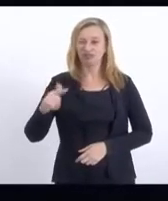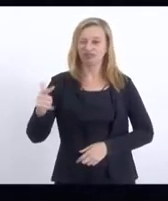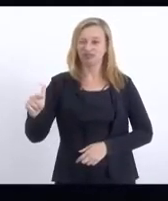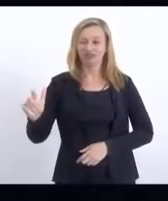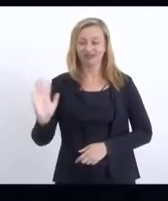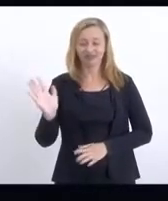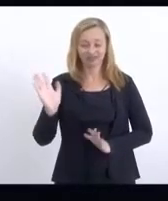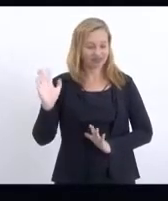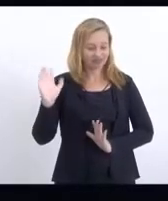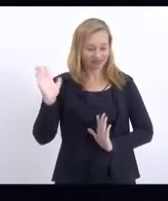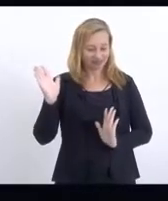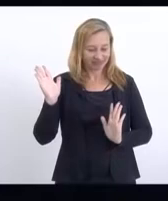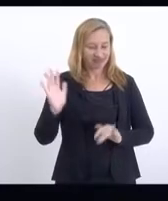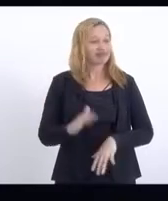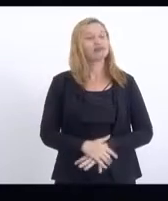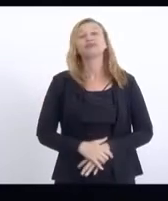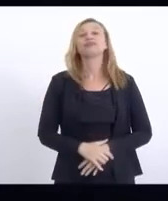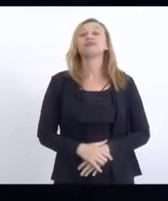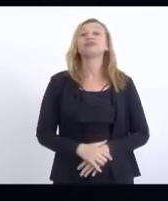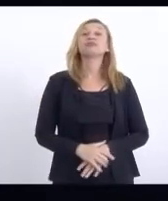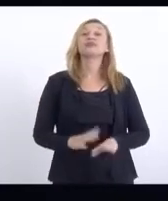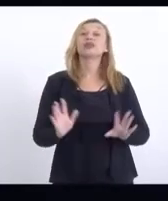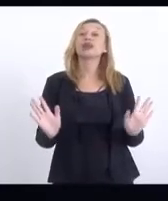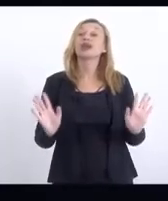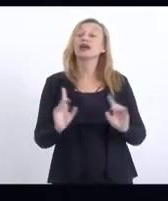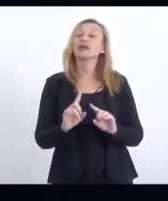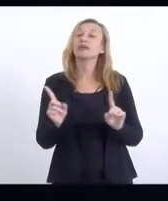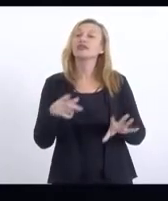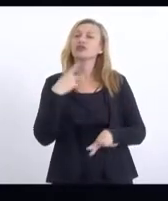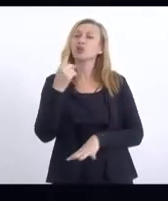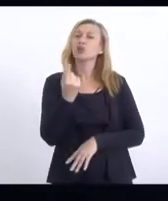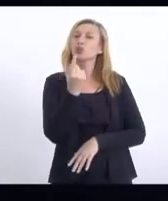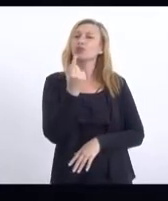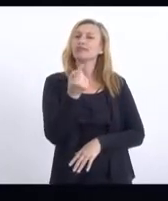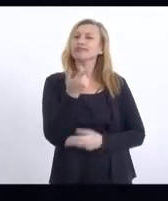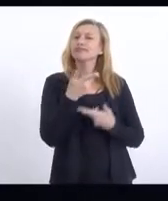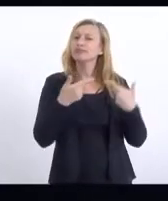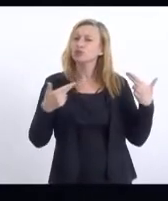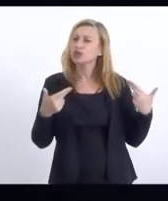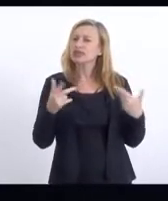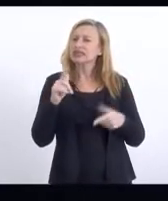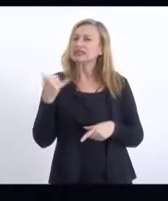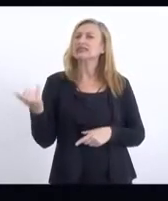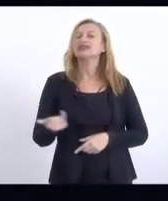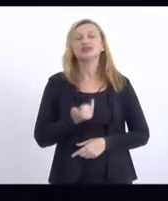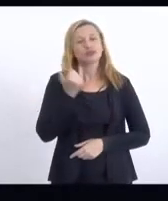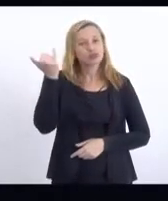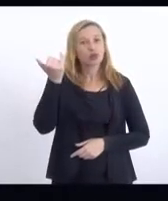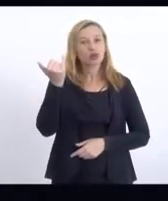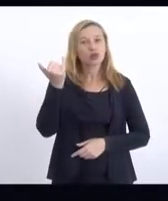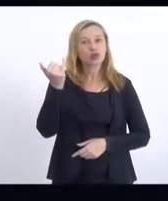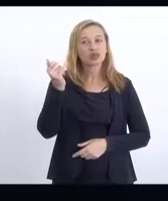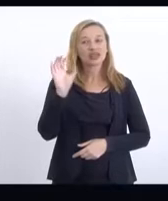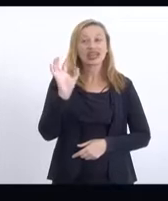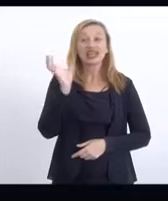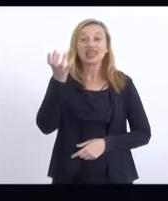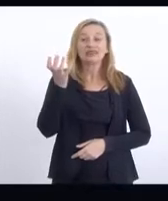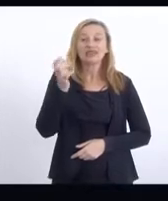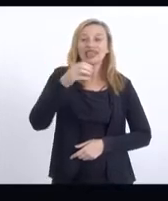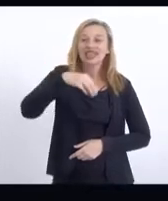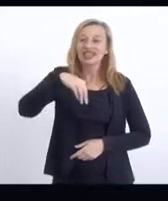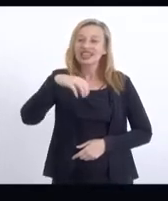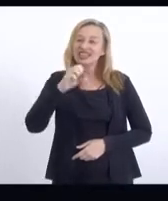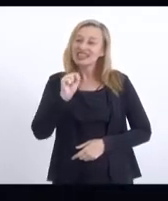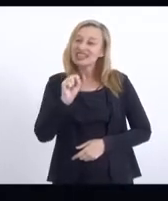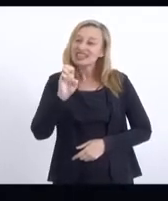dando soco em ponta de faca, falar que já foi dito. Mas foi dito uma coisa que é muito importante, que é o clima semiárido que existe na nossa